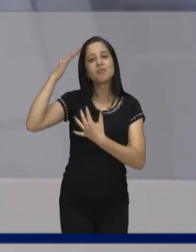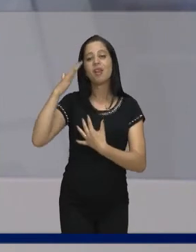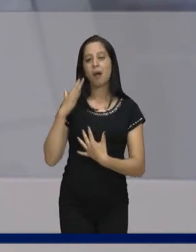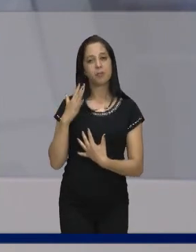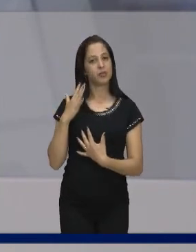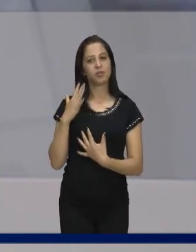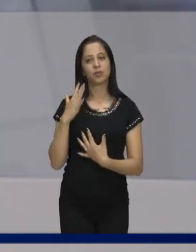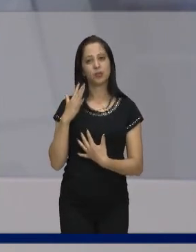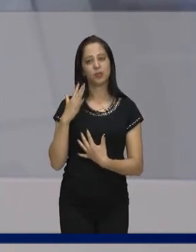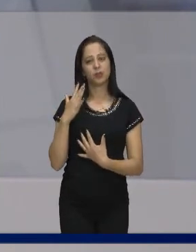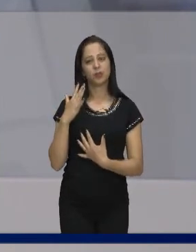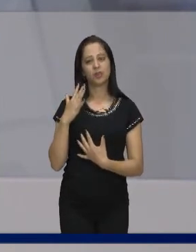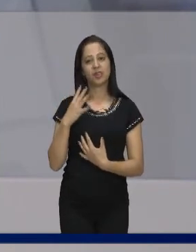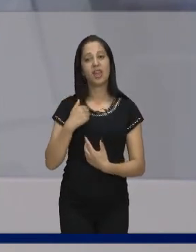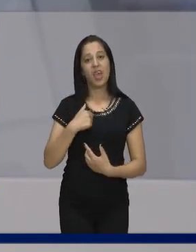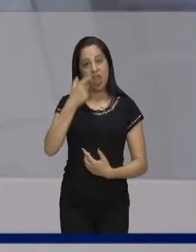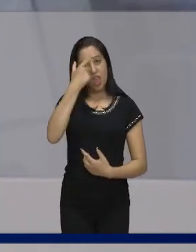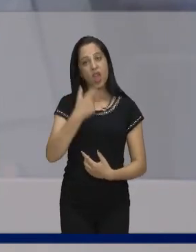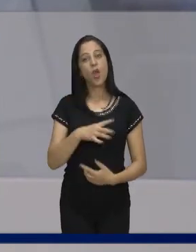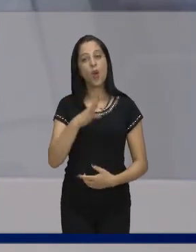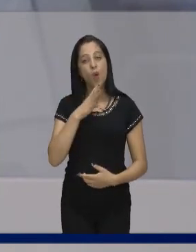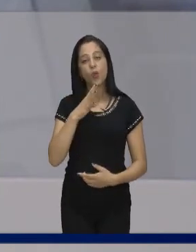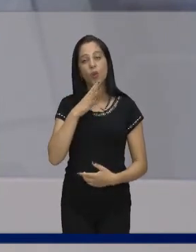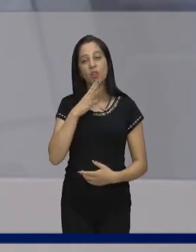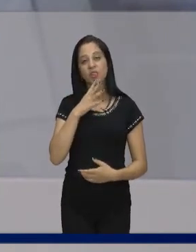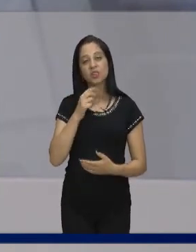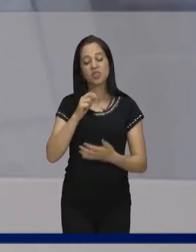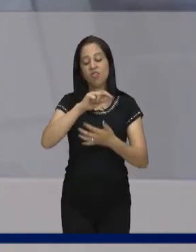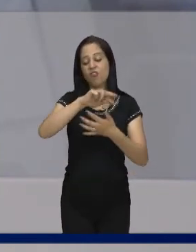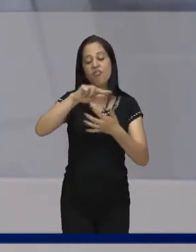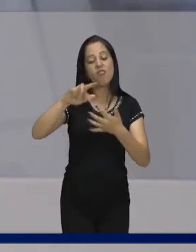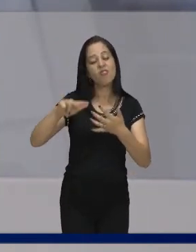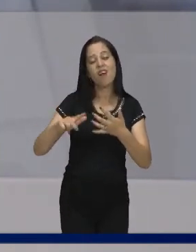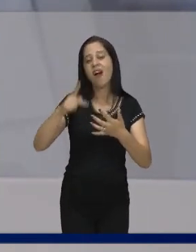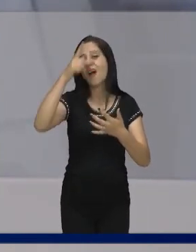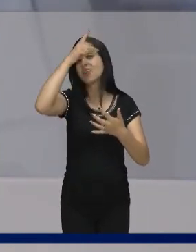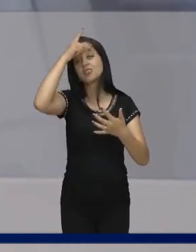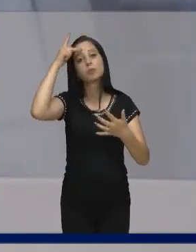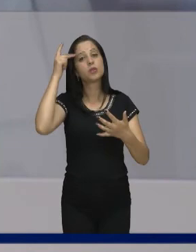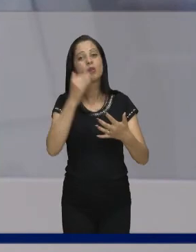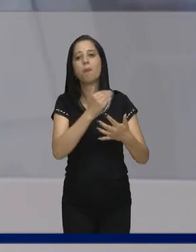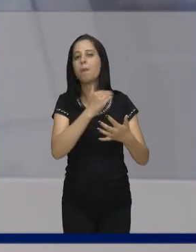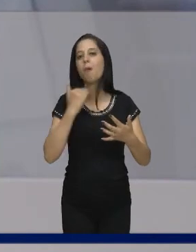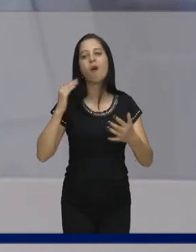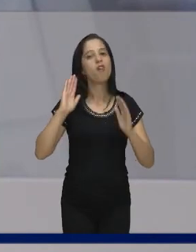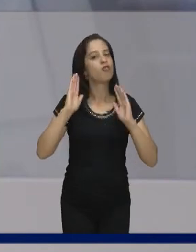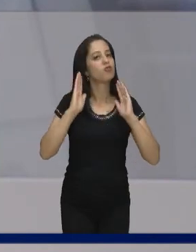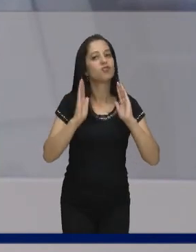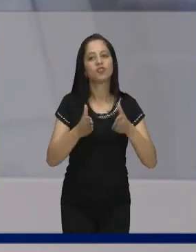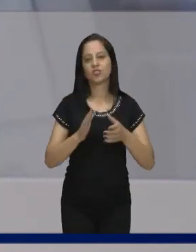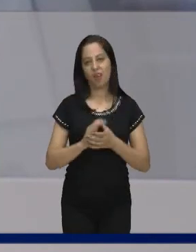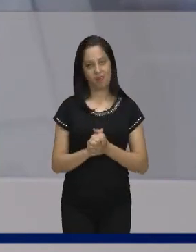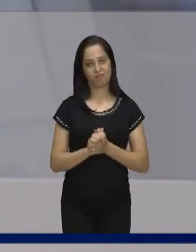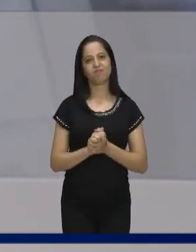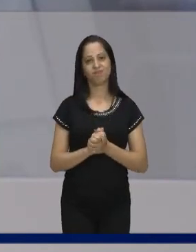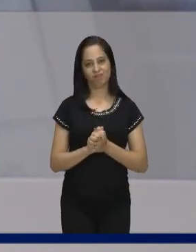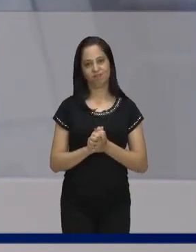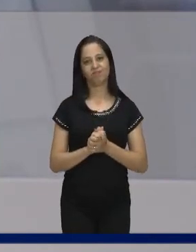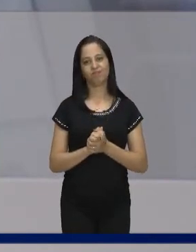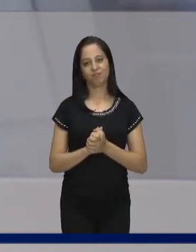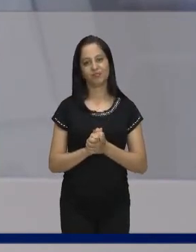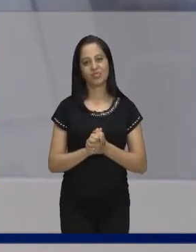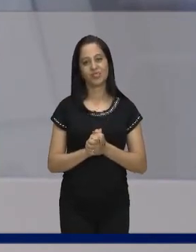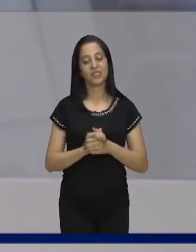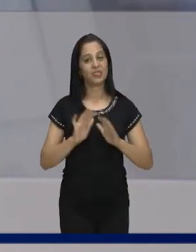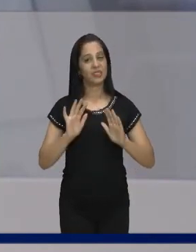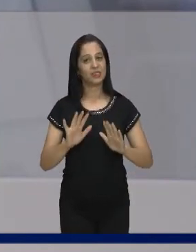se foi, e de conhecer muita gente, né, que faz o mesmo estilo de vida da gente, né,